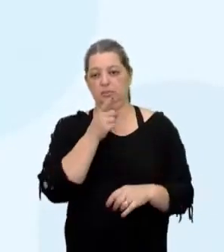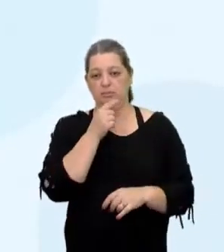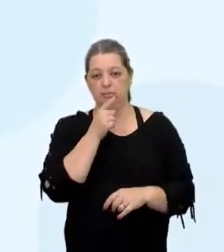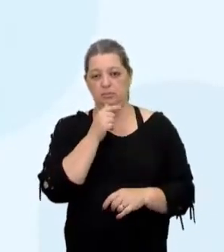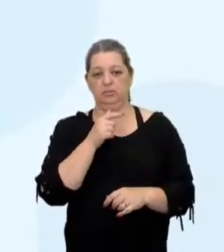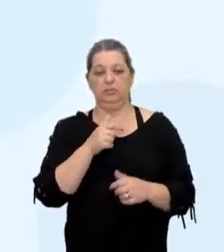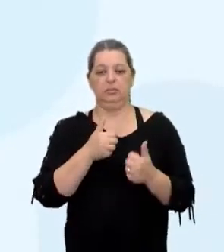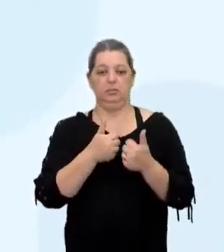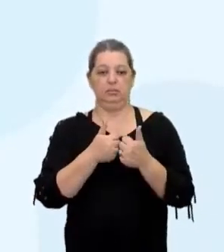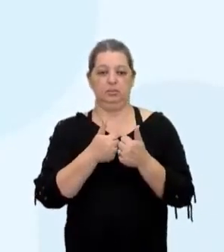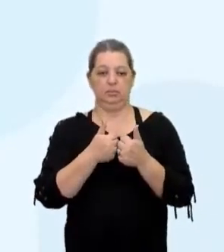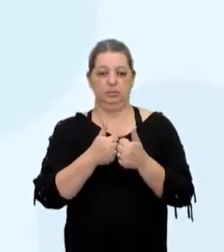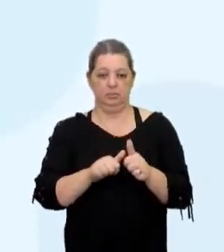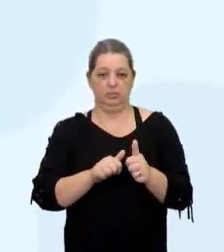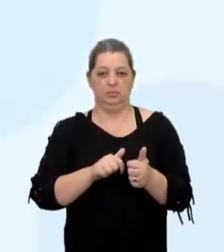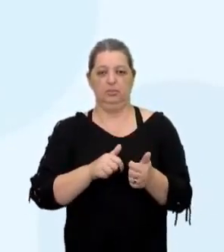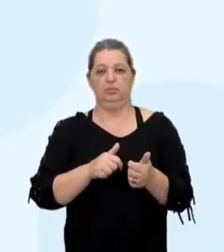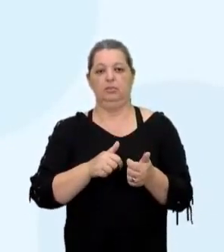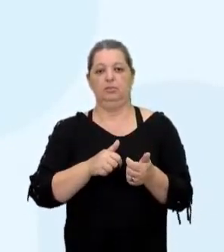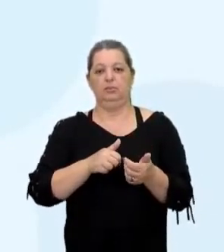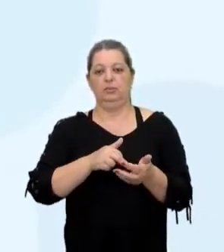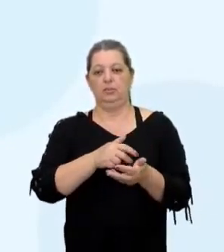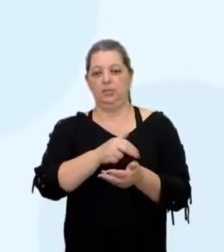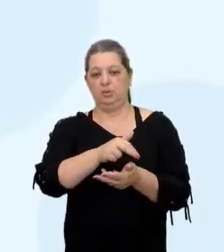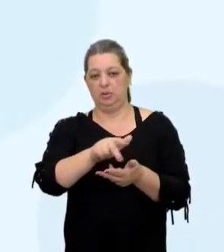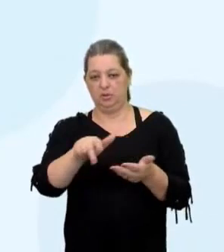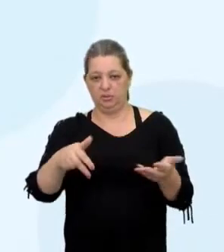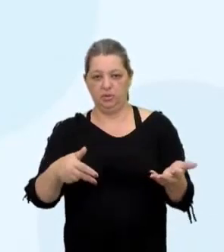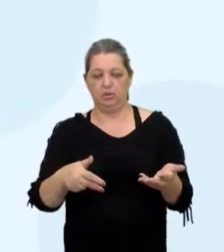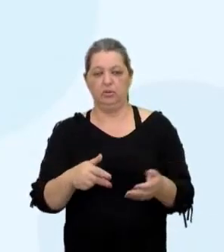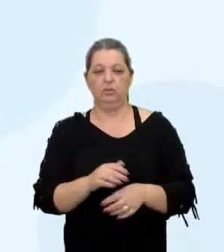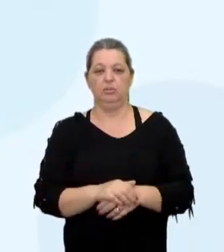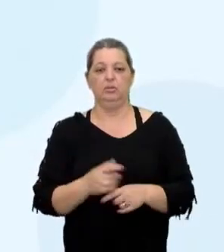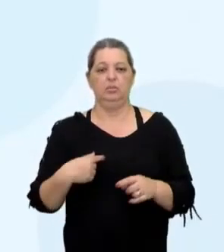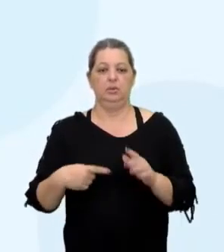Então tá lá, América Latina, então tem lá 2% aí,